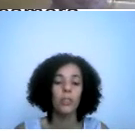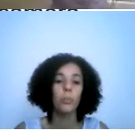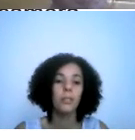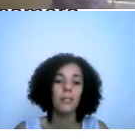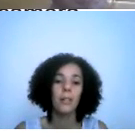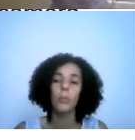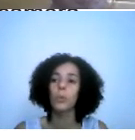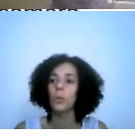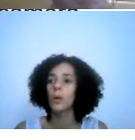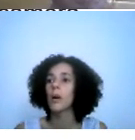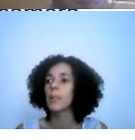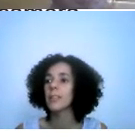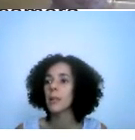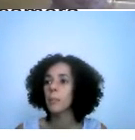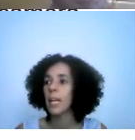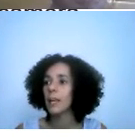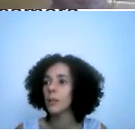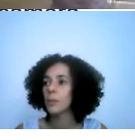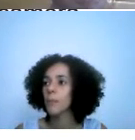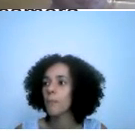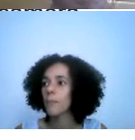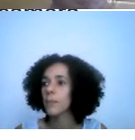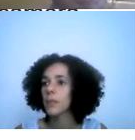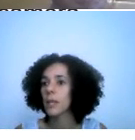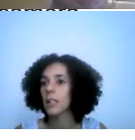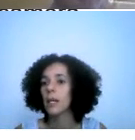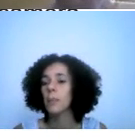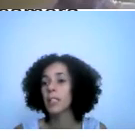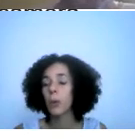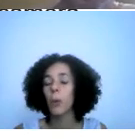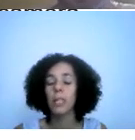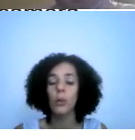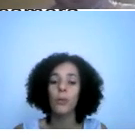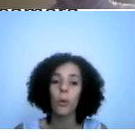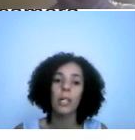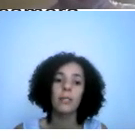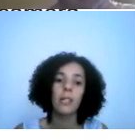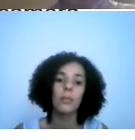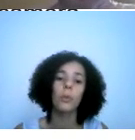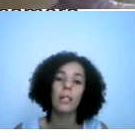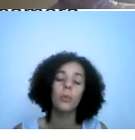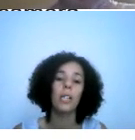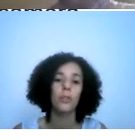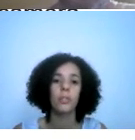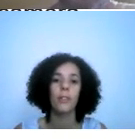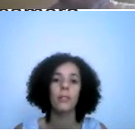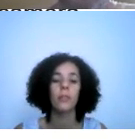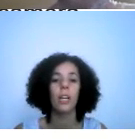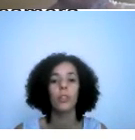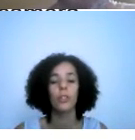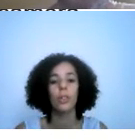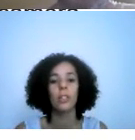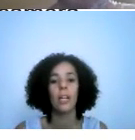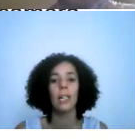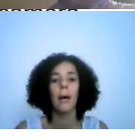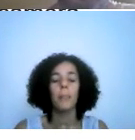mas que isso precisa ser ampliado, né? Principalmente com foco nas unidades de conservação, que é